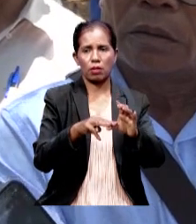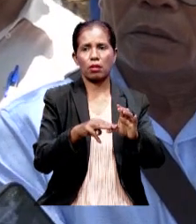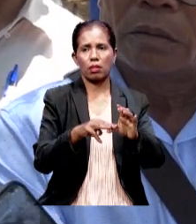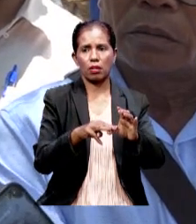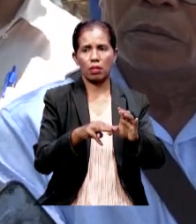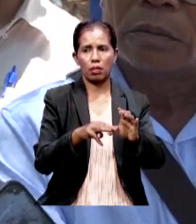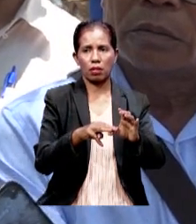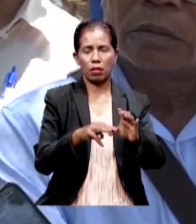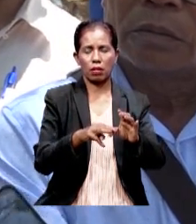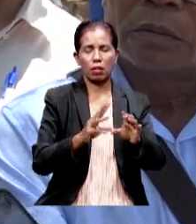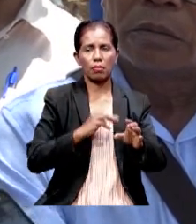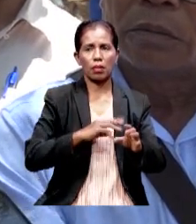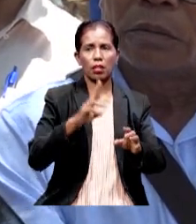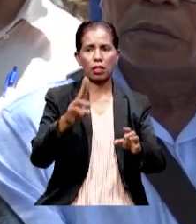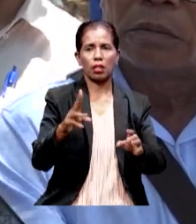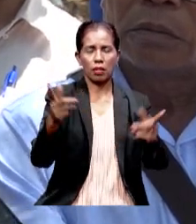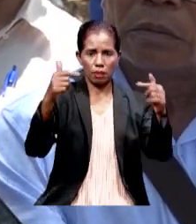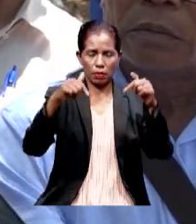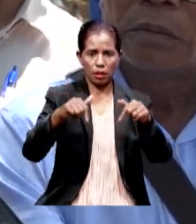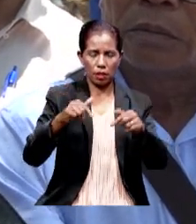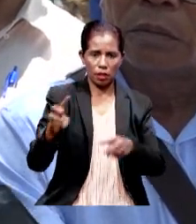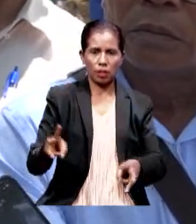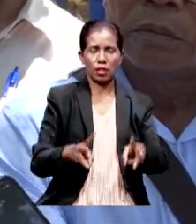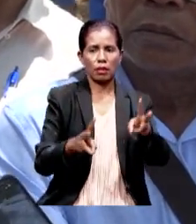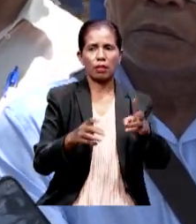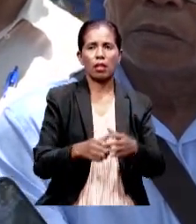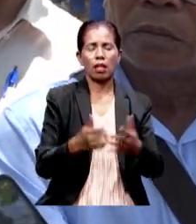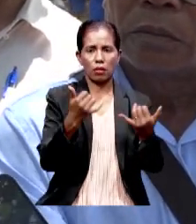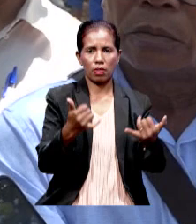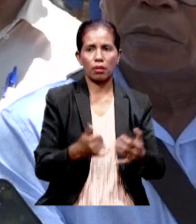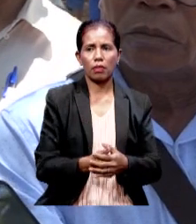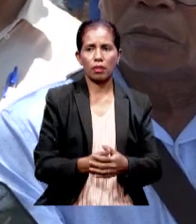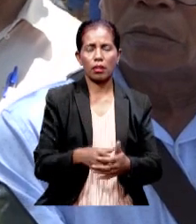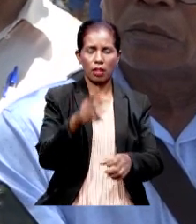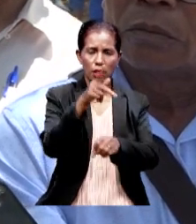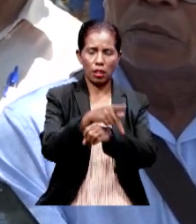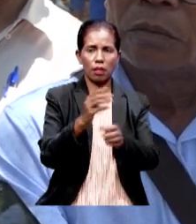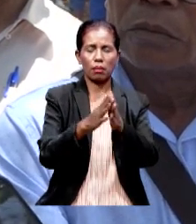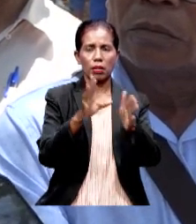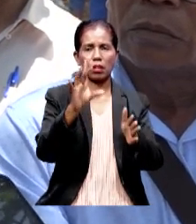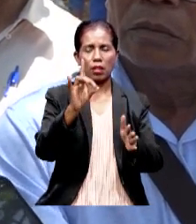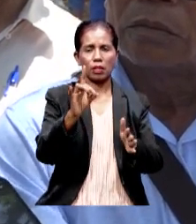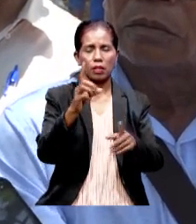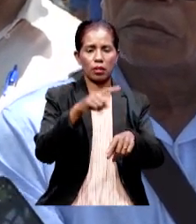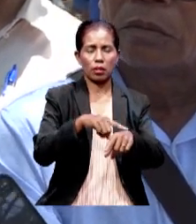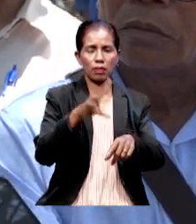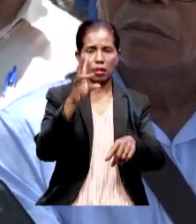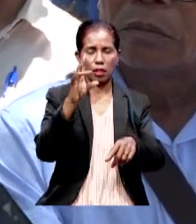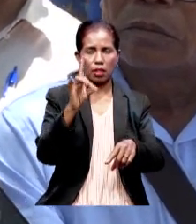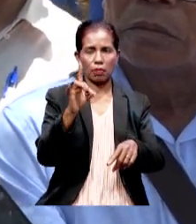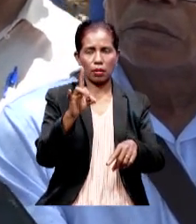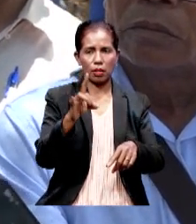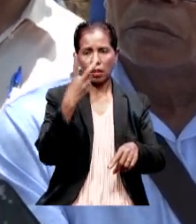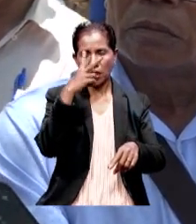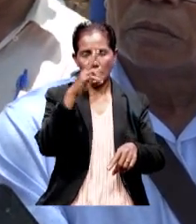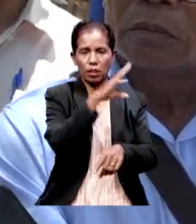mercado laran manliwana ne maksai mestrada ne. Mas agora quando kalam boto ne, 8 horas balete, sir hare quando zestang mercado